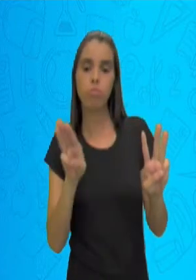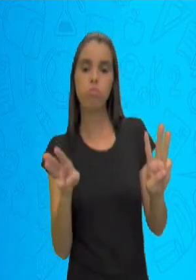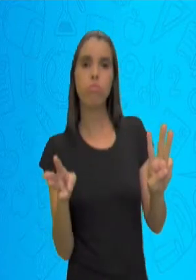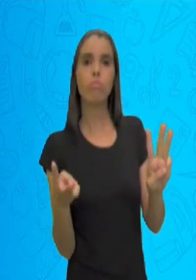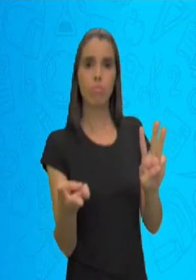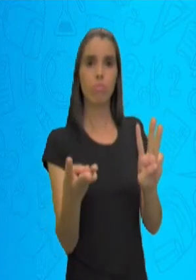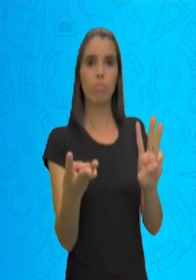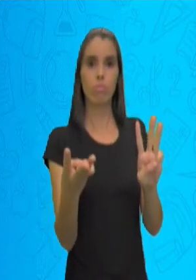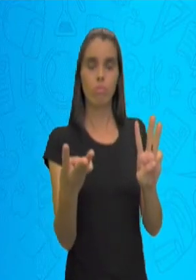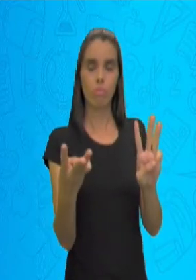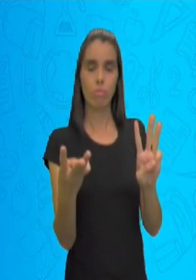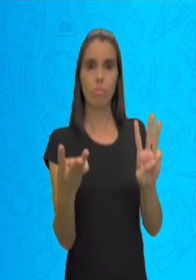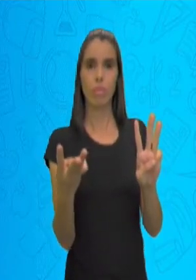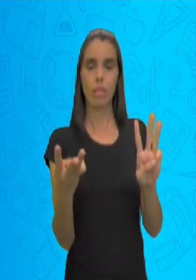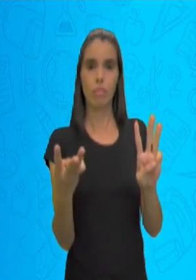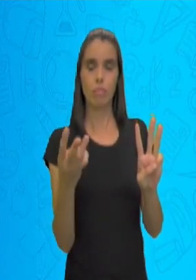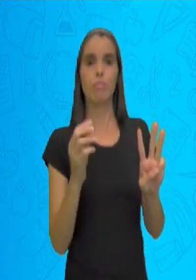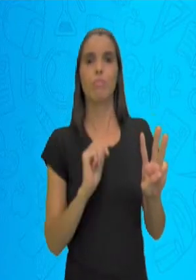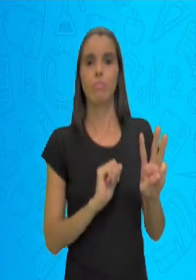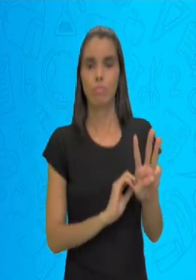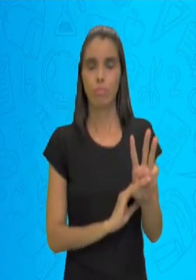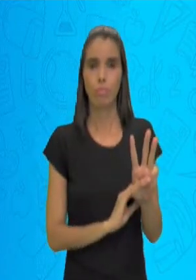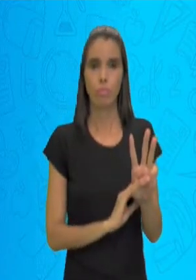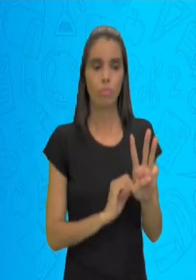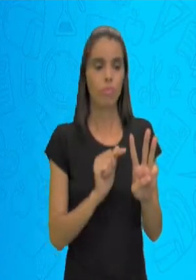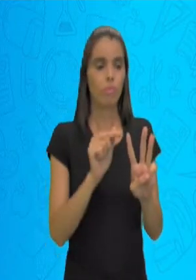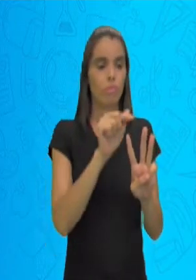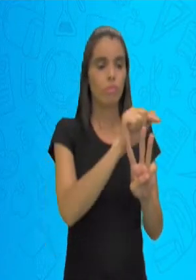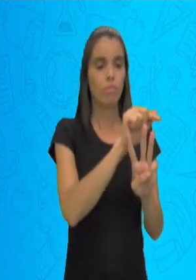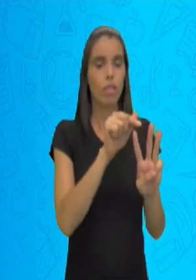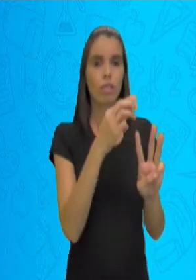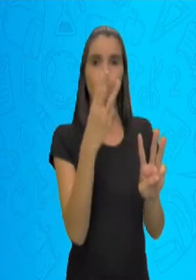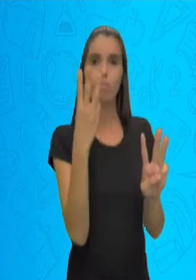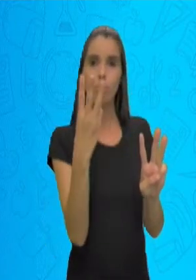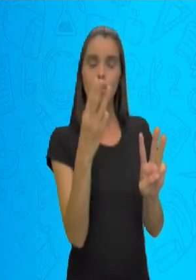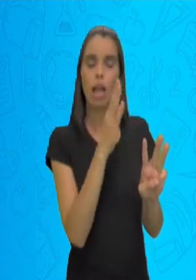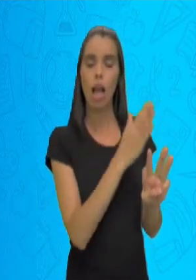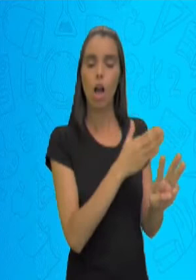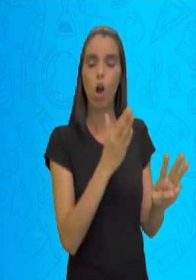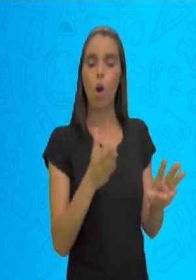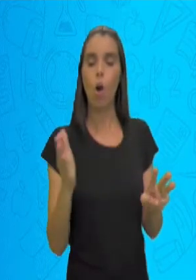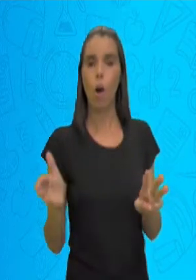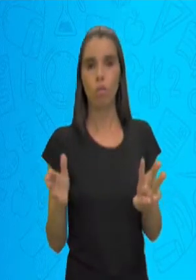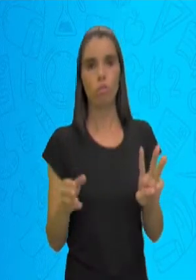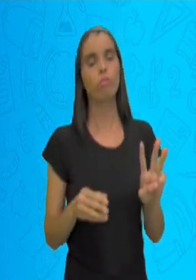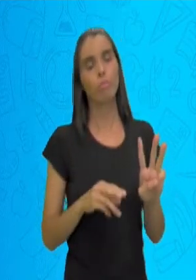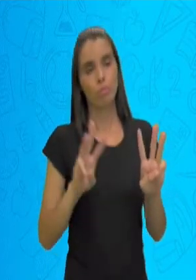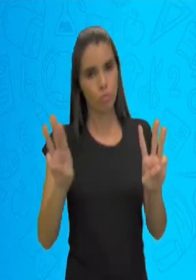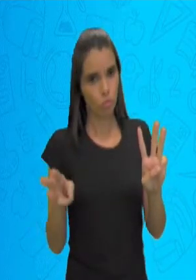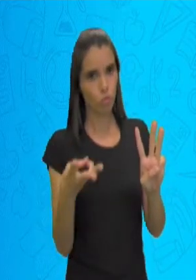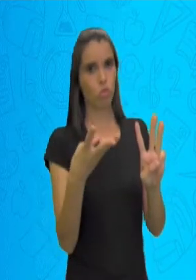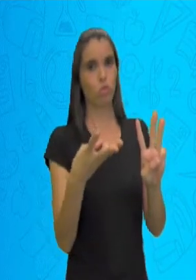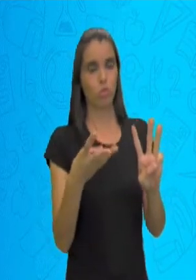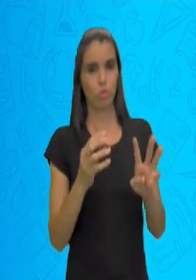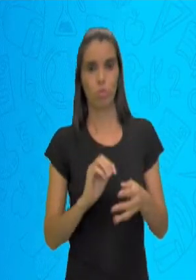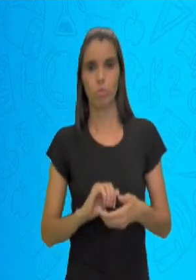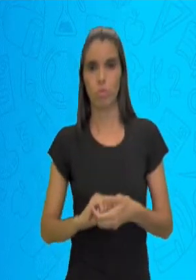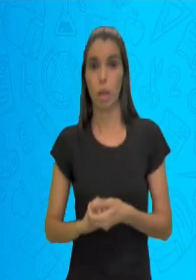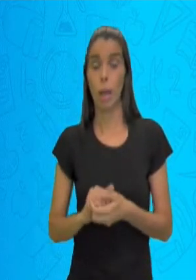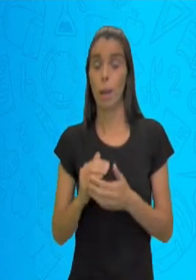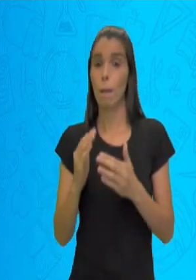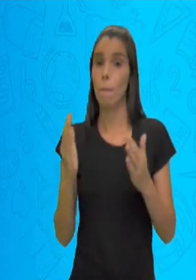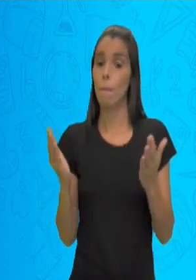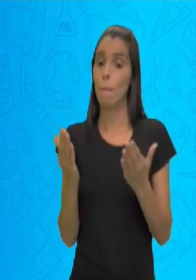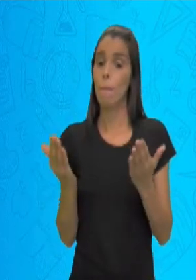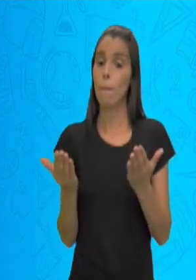de milhar e centena de milhar. Ela é composta por 3 ordens também. Só que hoje nós vamos focar